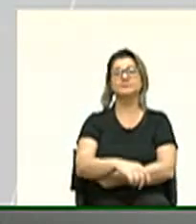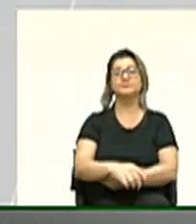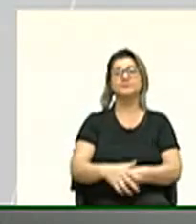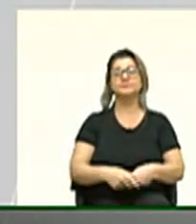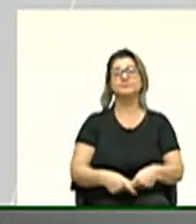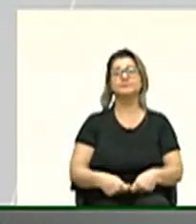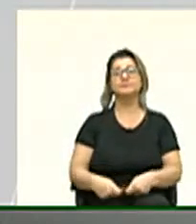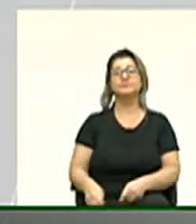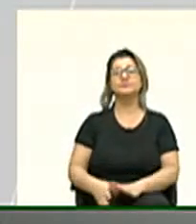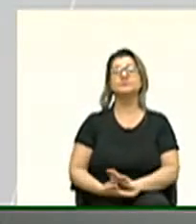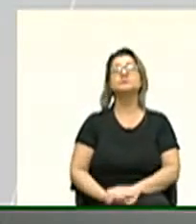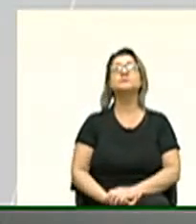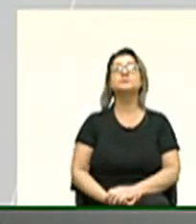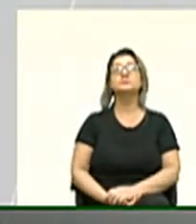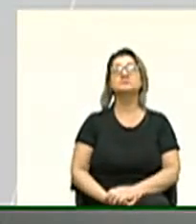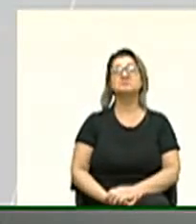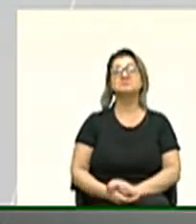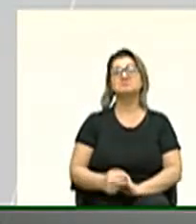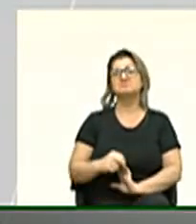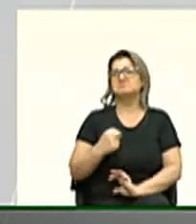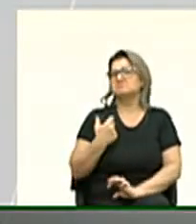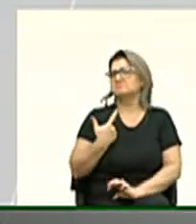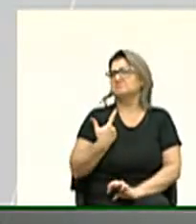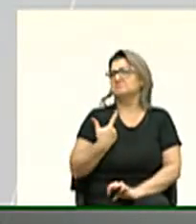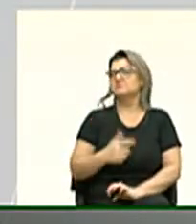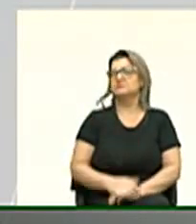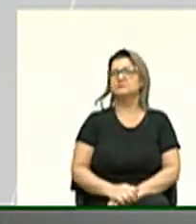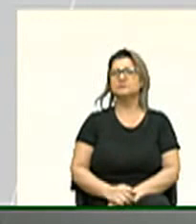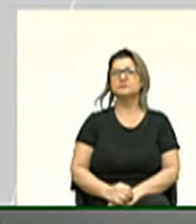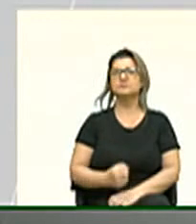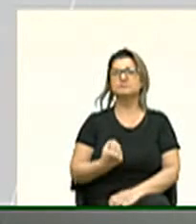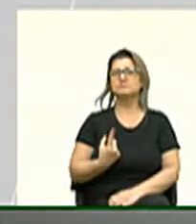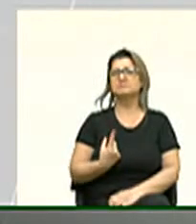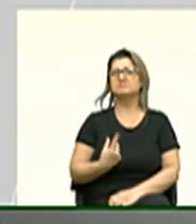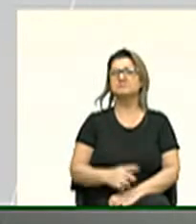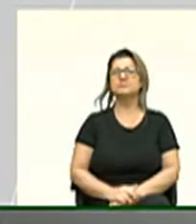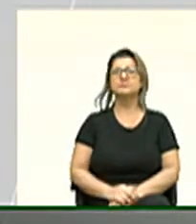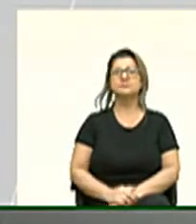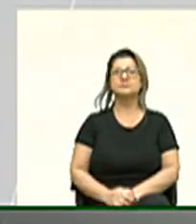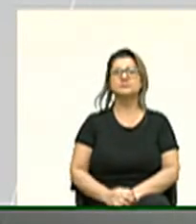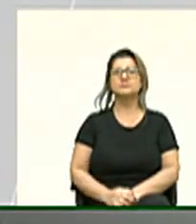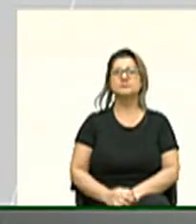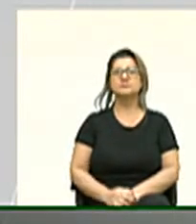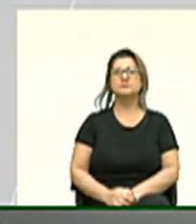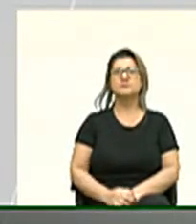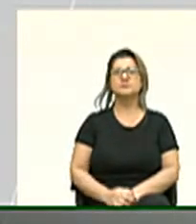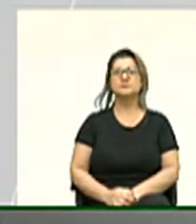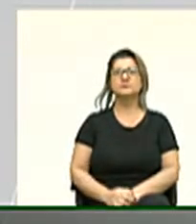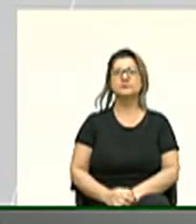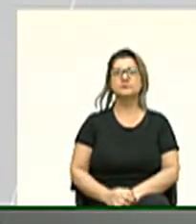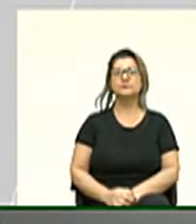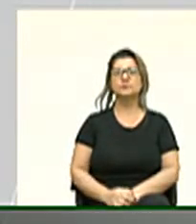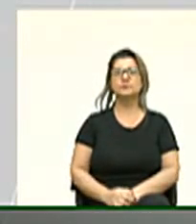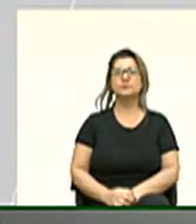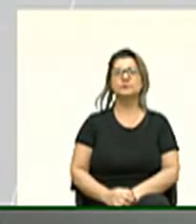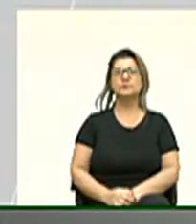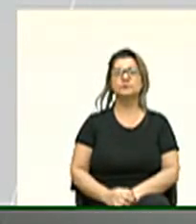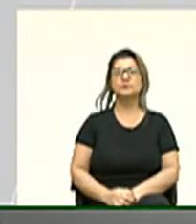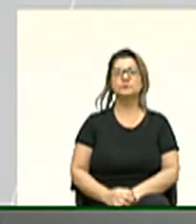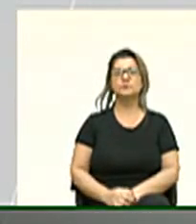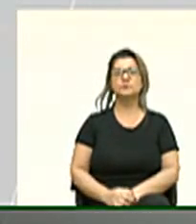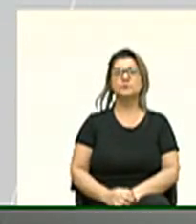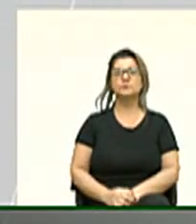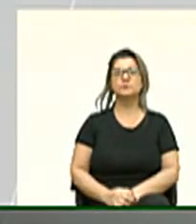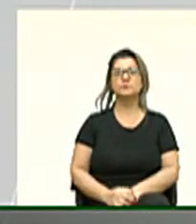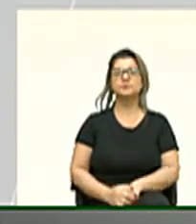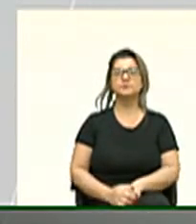Pode iniciar essa manifestação. Achei um pouco estranho isso aqui. Nós estamos escutando, pode falar